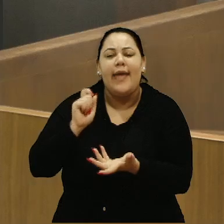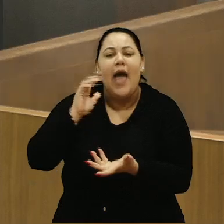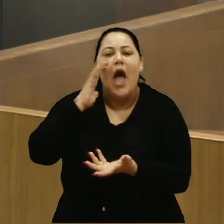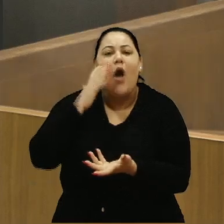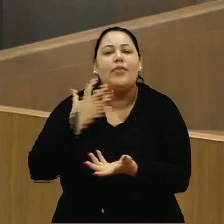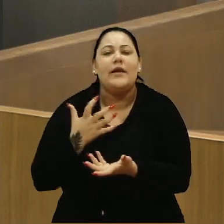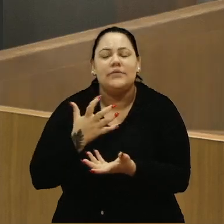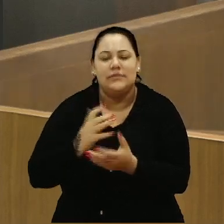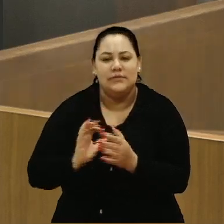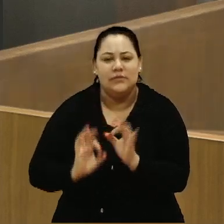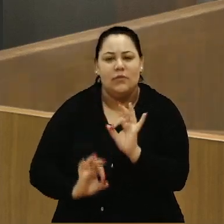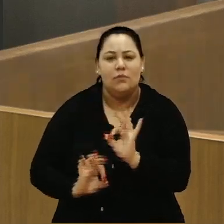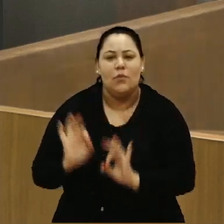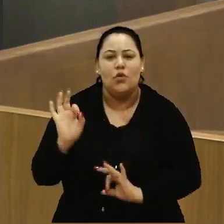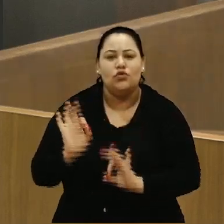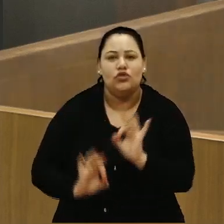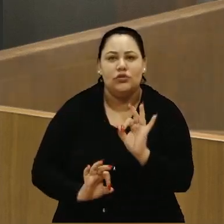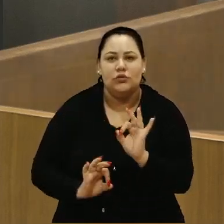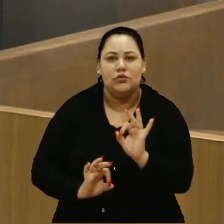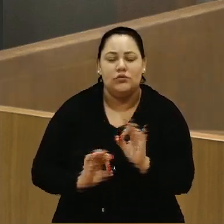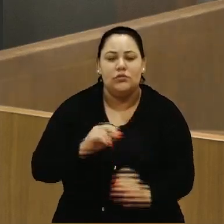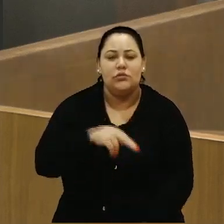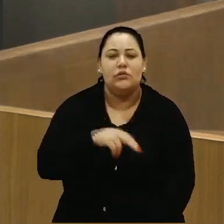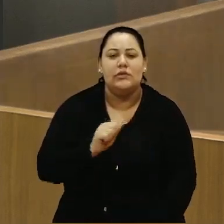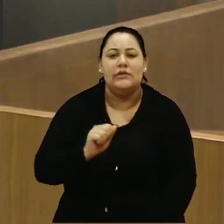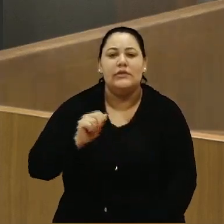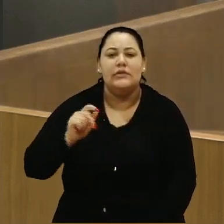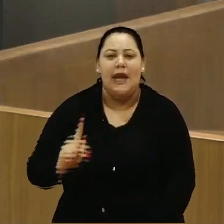o projeto NAP.